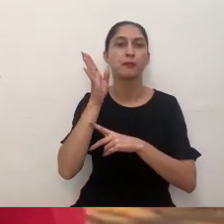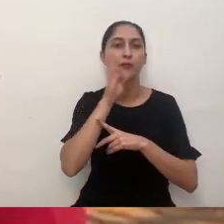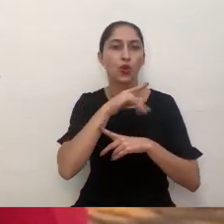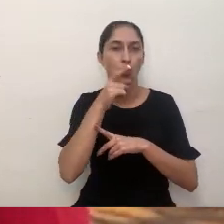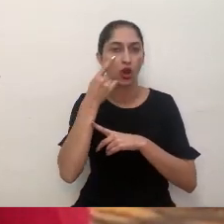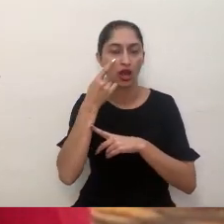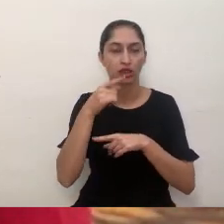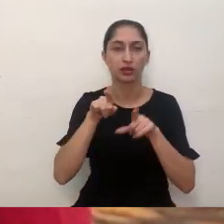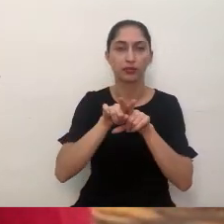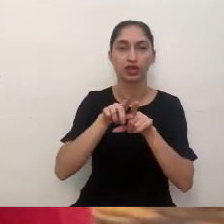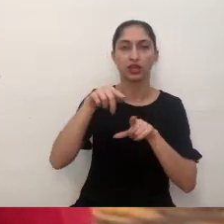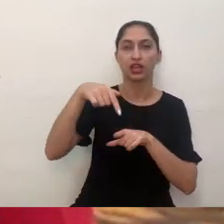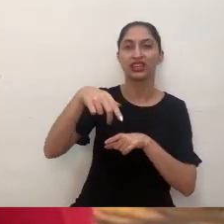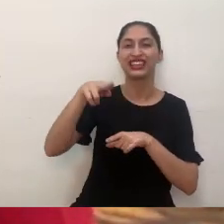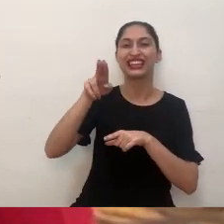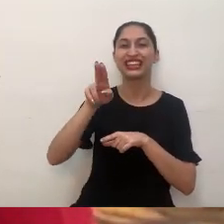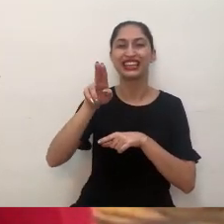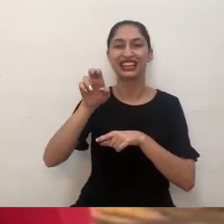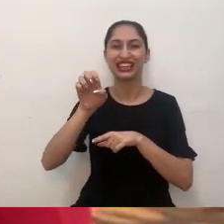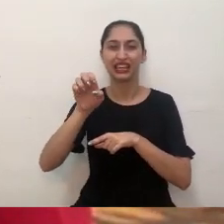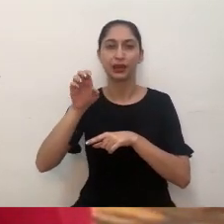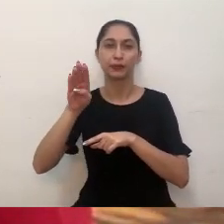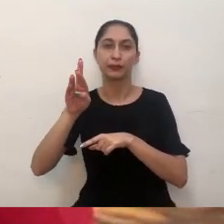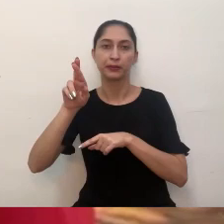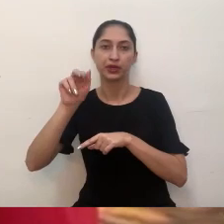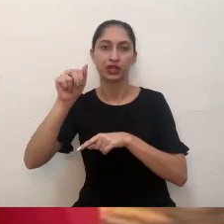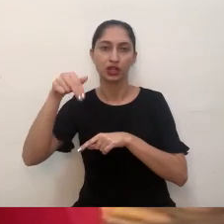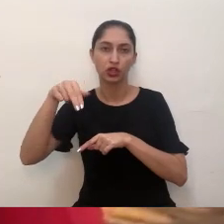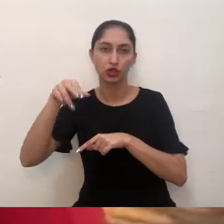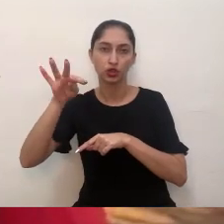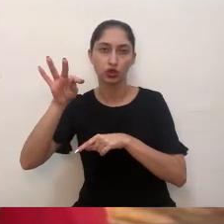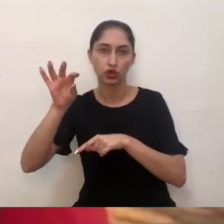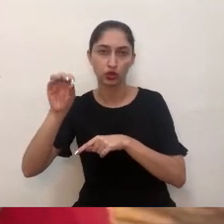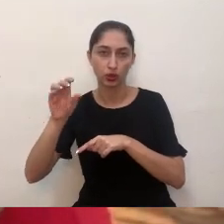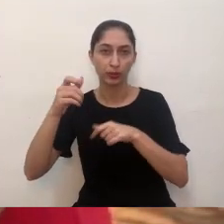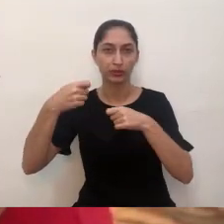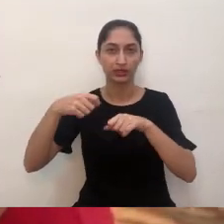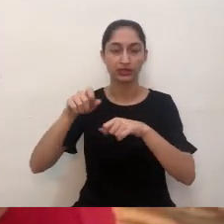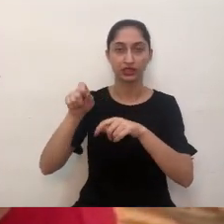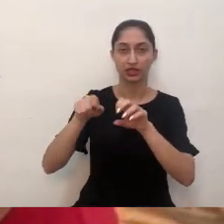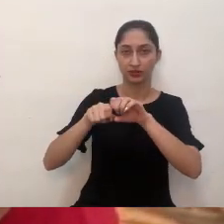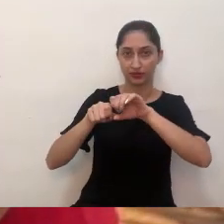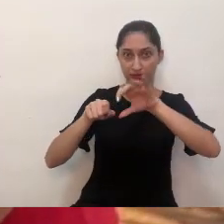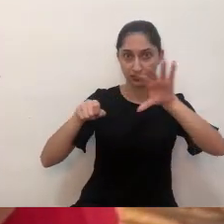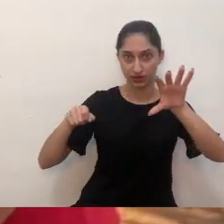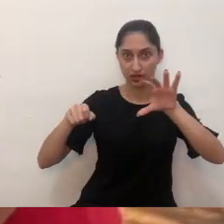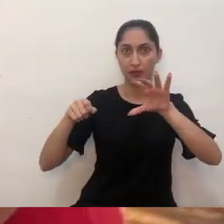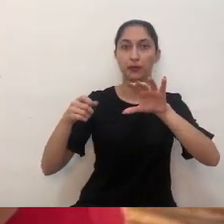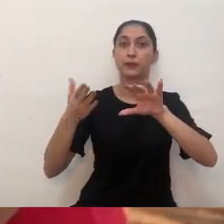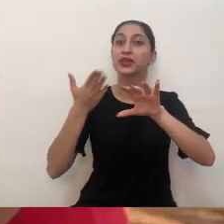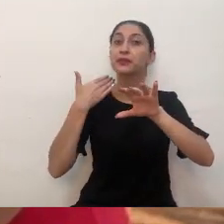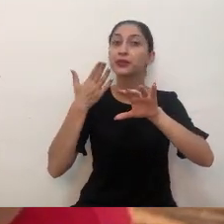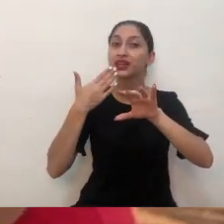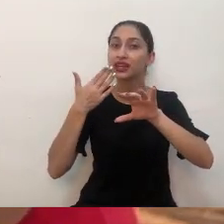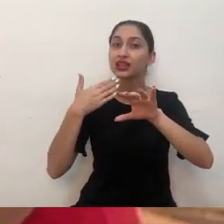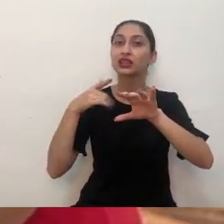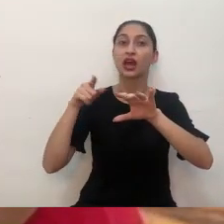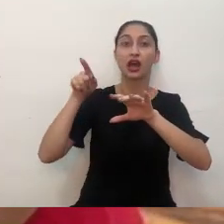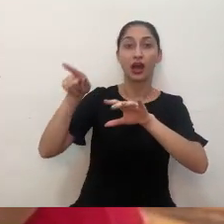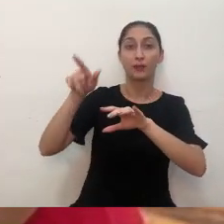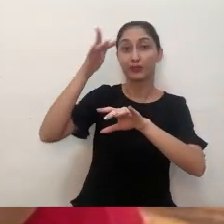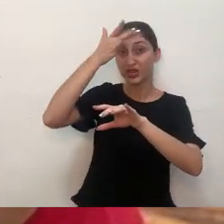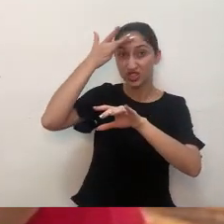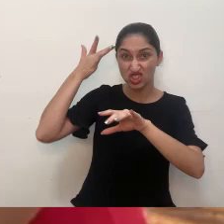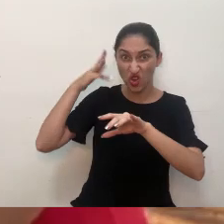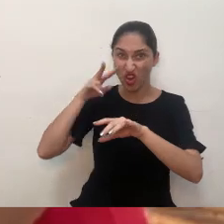com ramo de pimenta, com gás de pimenta, quem pôs o olho fica com os olhos ardendo. E se a gente benzer também